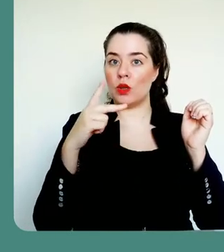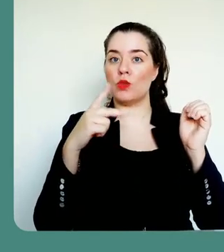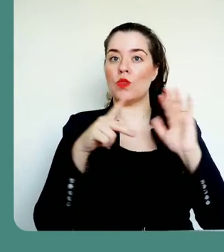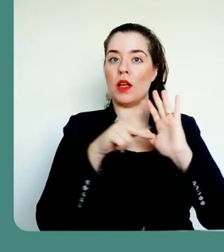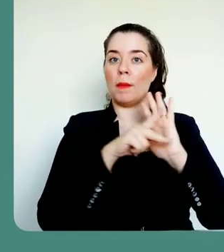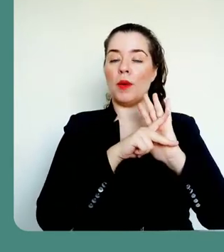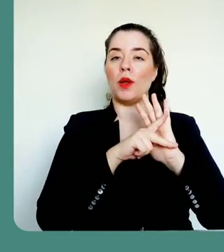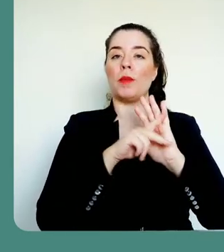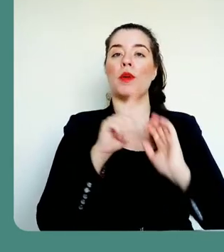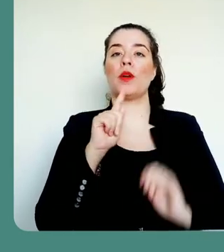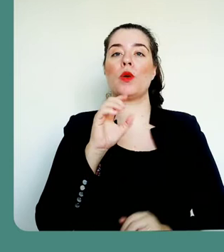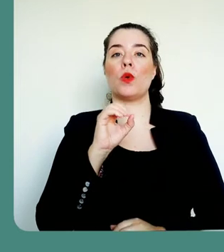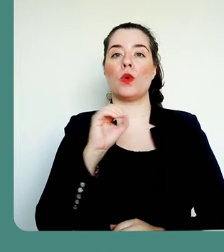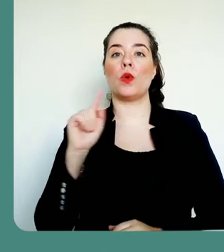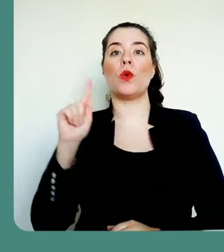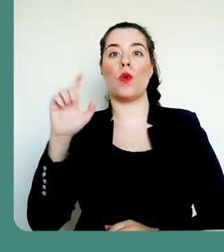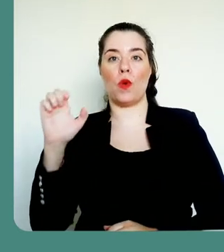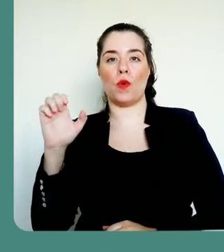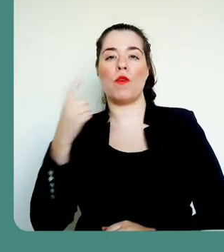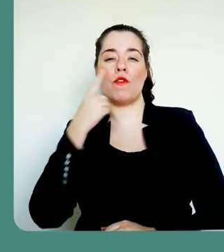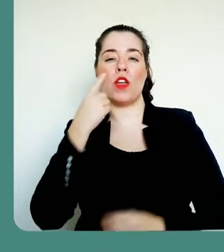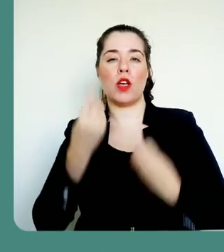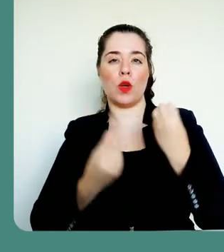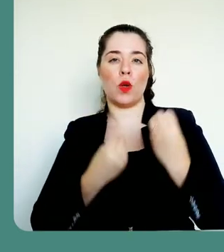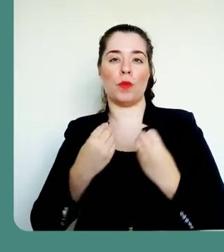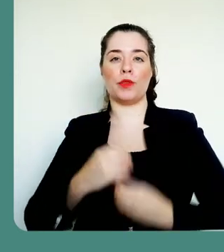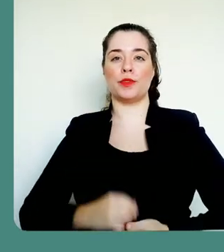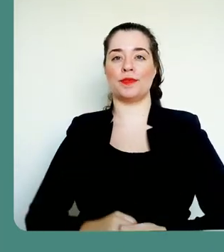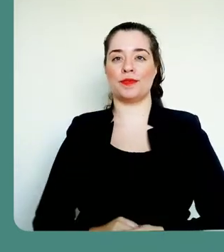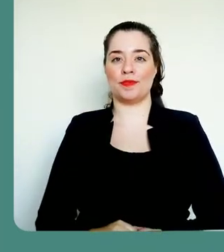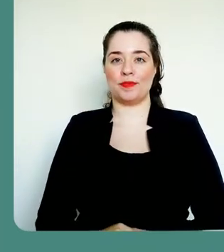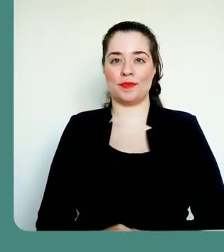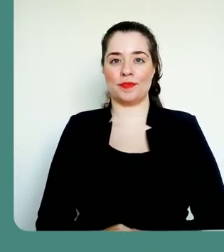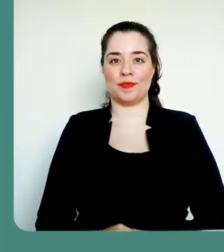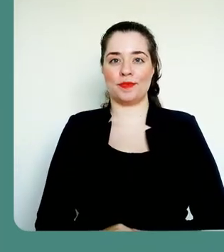sua conta Google. Me acompanhe aqui rapidamente.